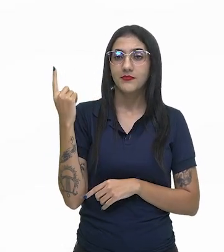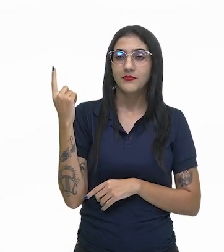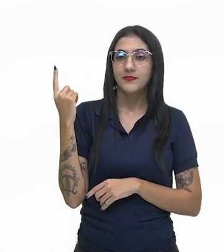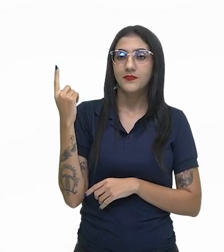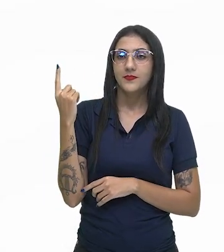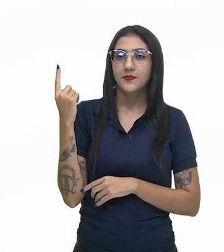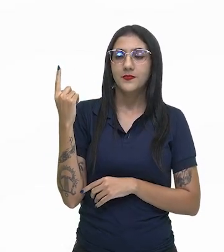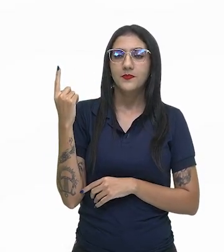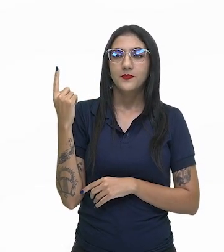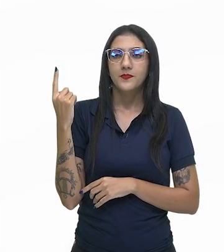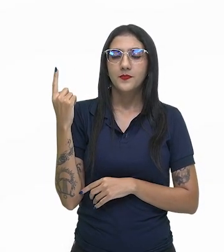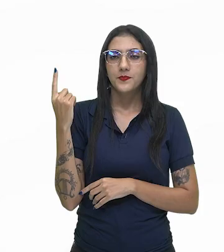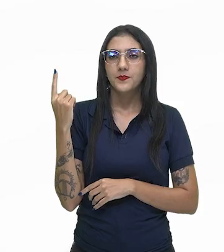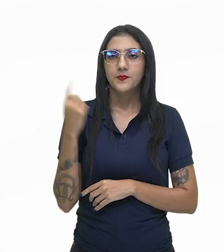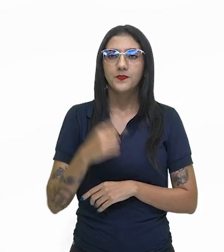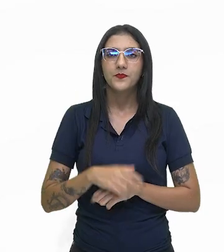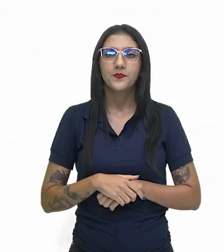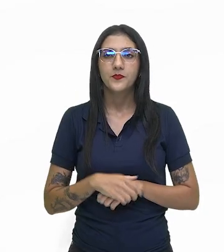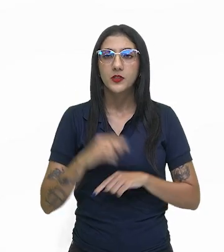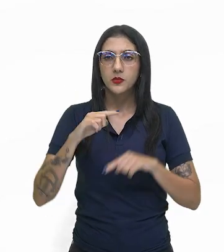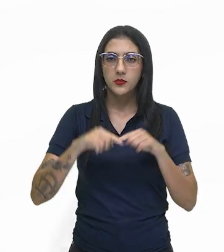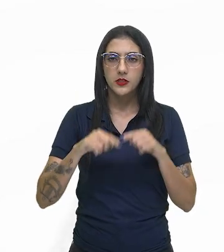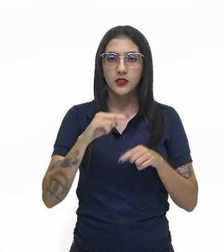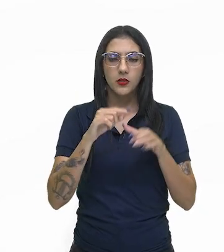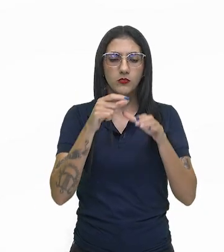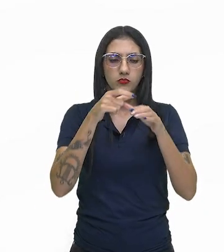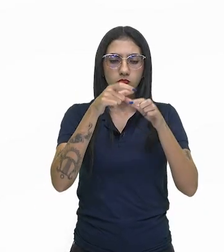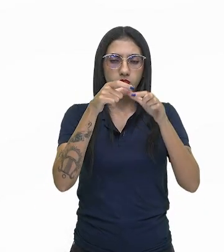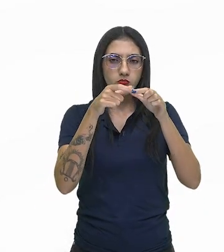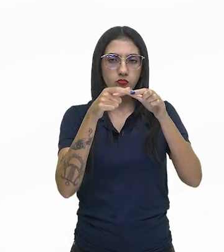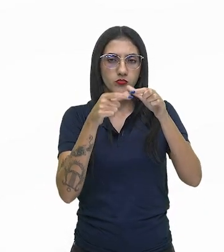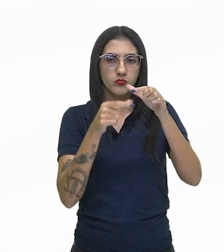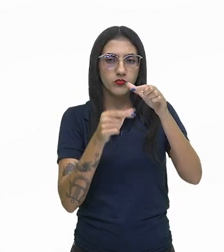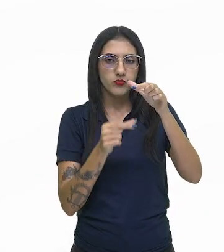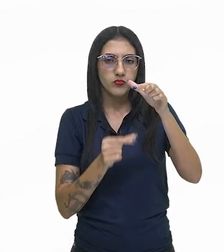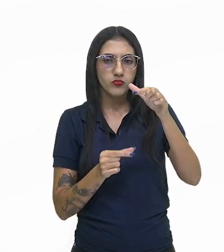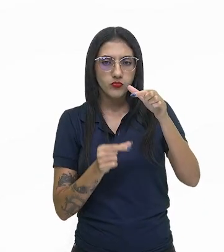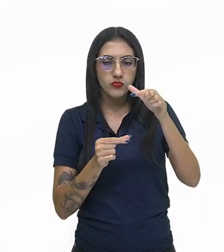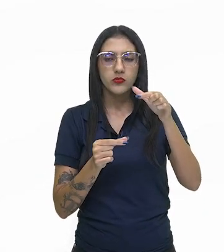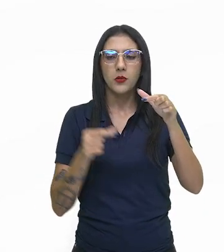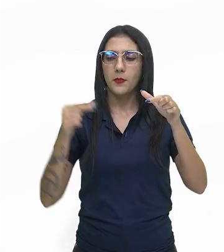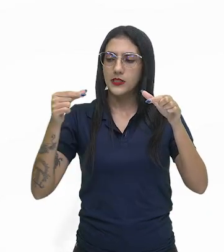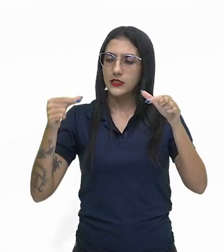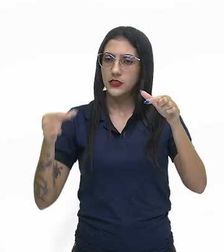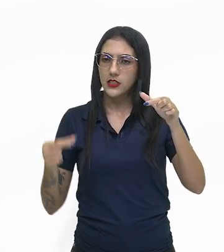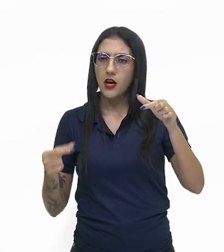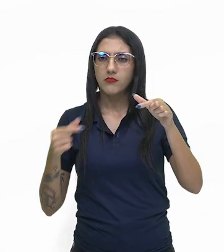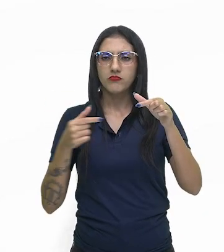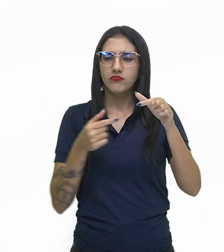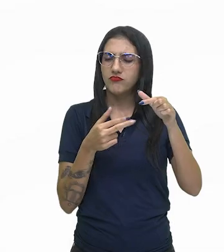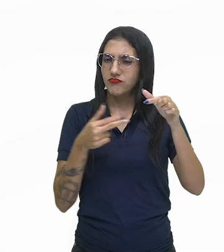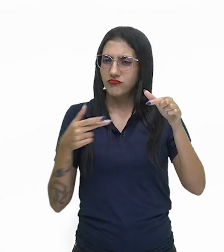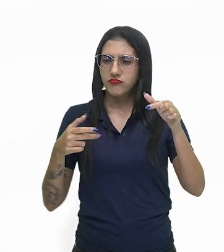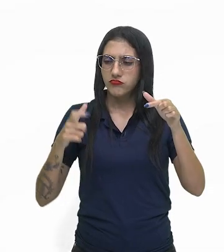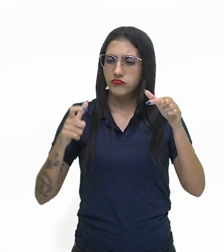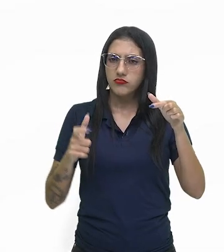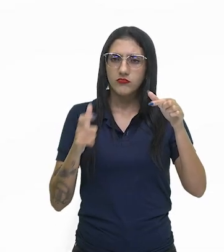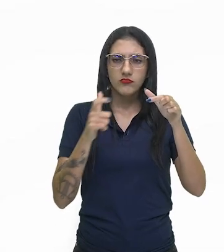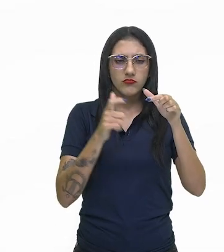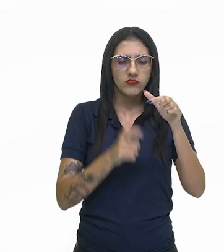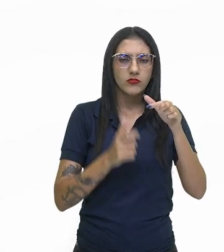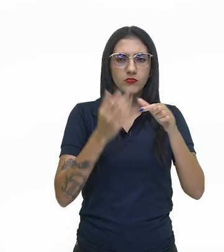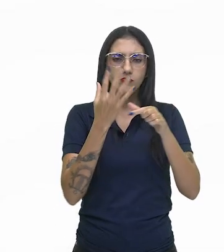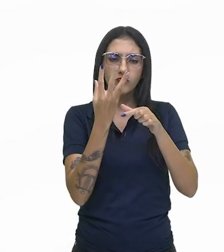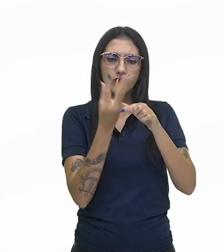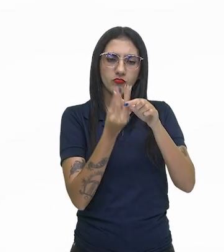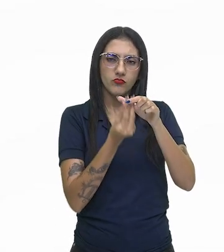né? Um funil, um becker, um suporte, todo esse equipamento é a forma do que a gente